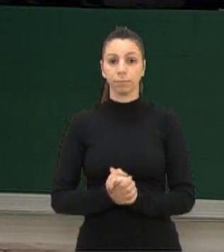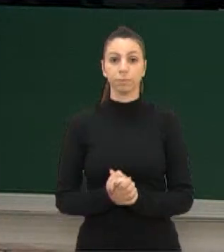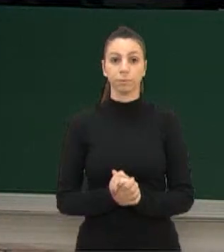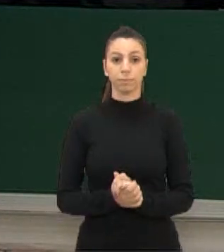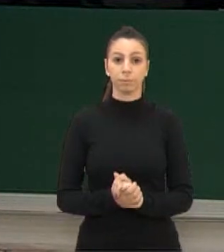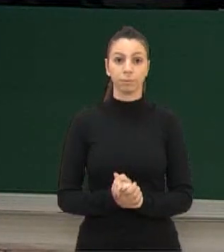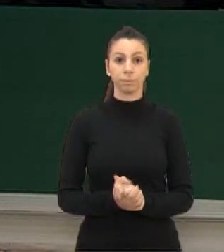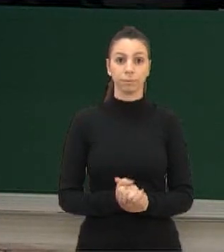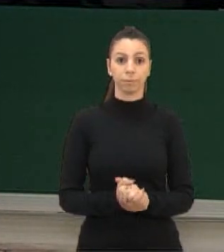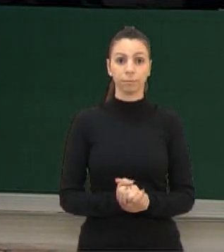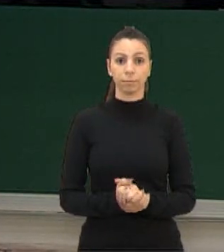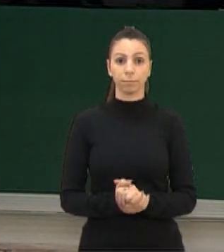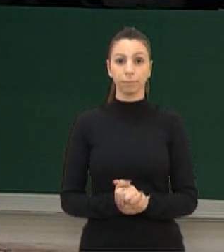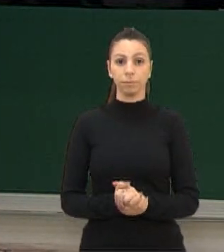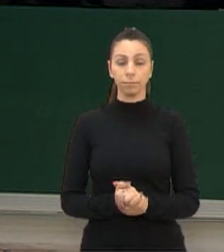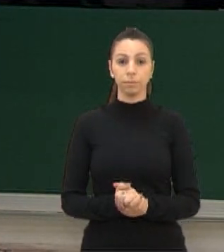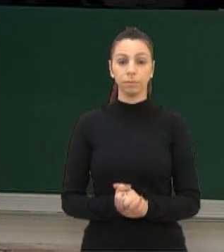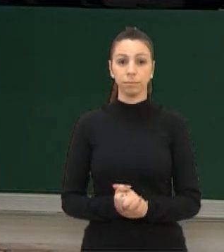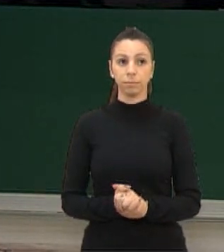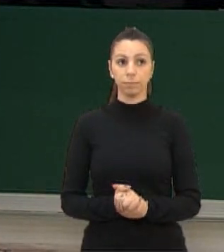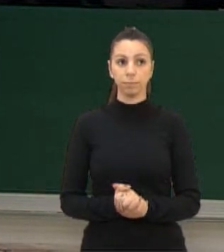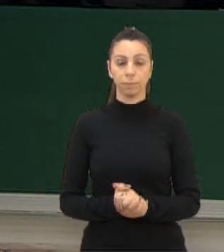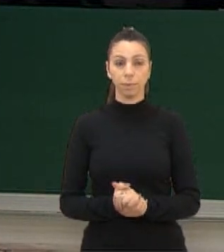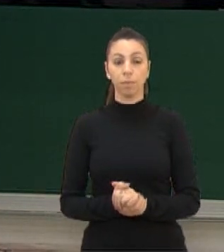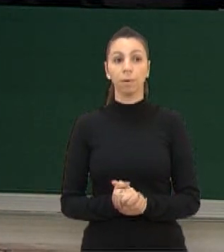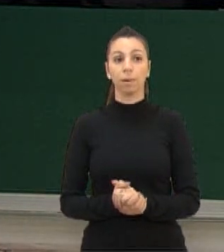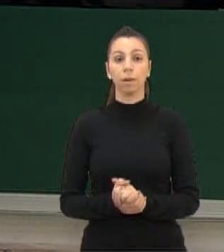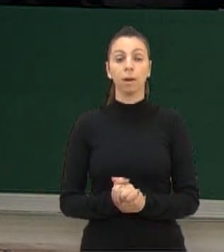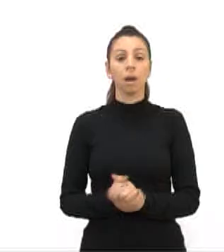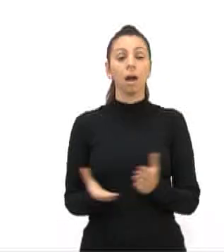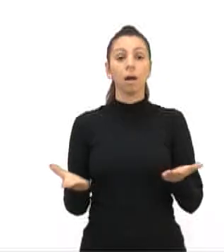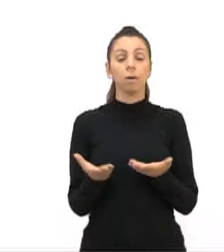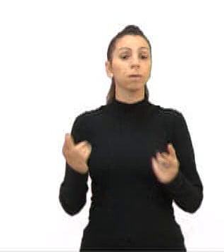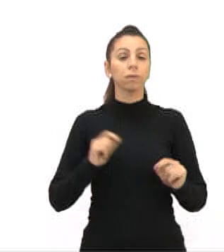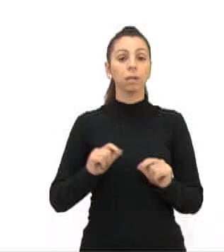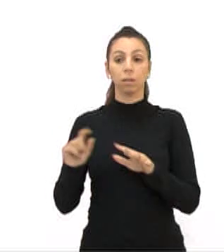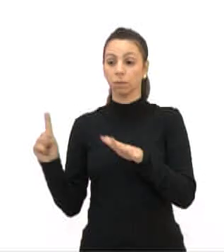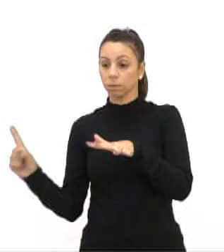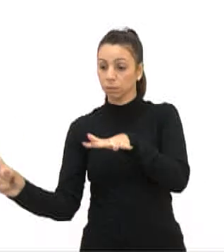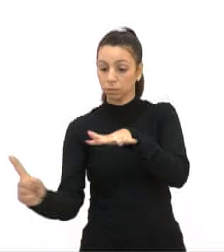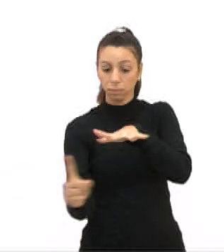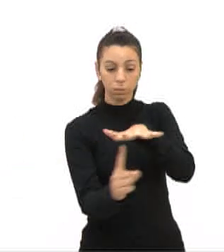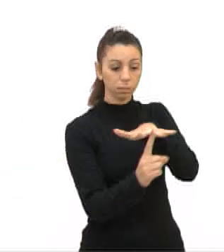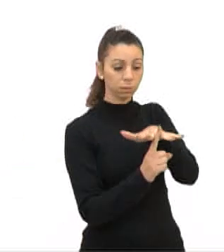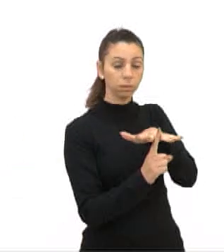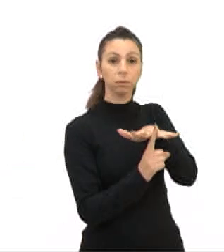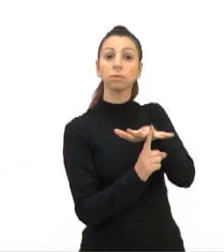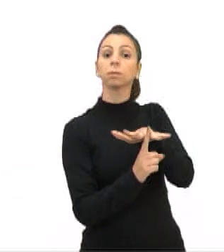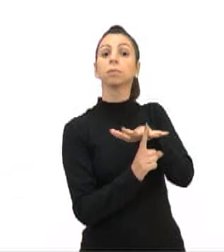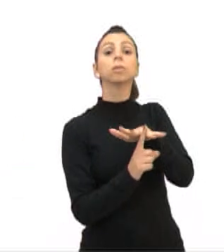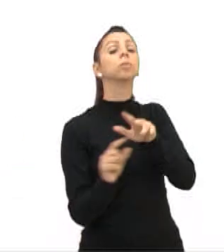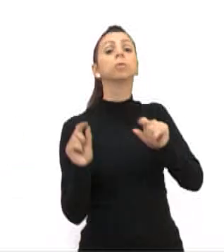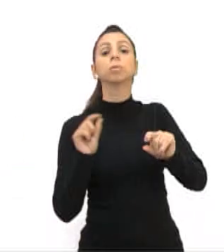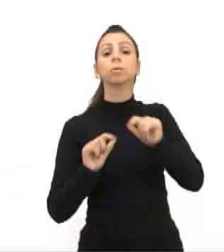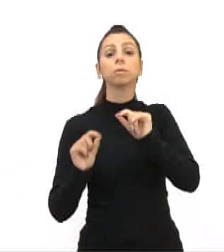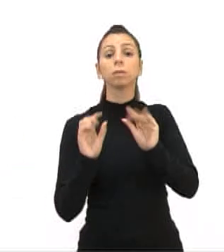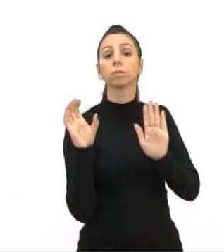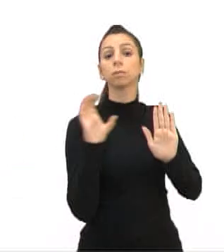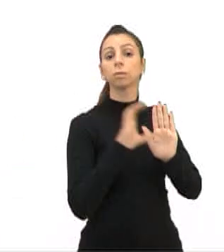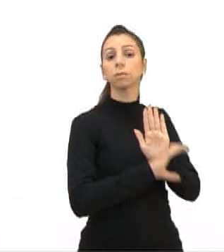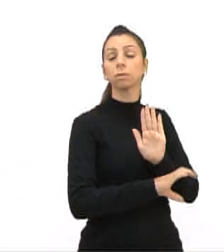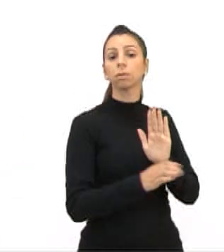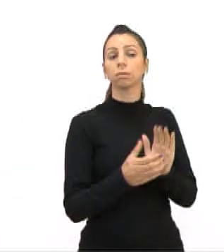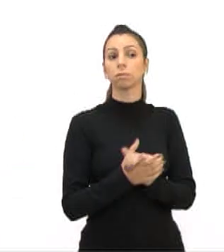Vamos agora partir para a ideia de socialização. Definição de socialização. Consiste